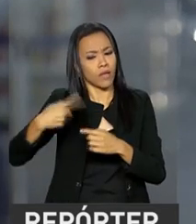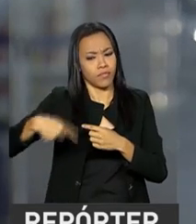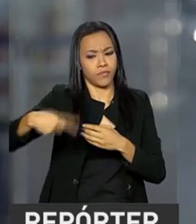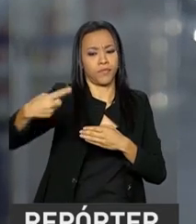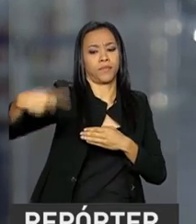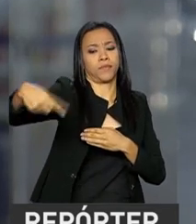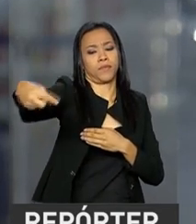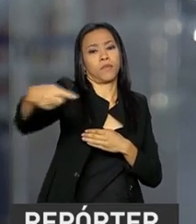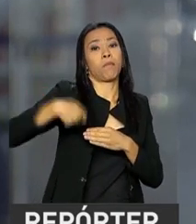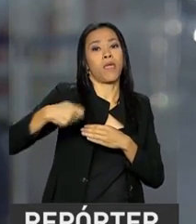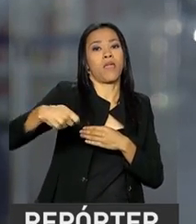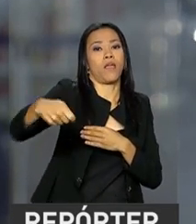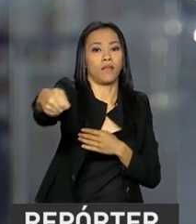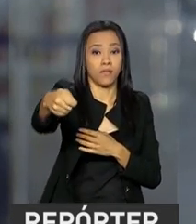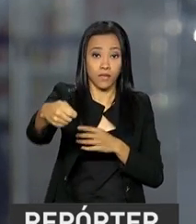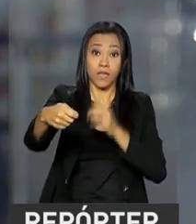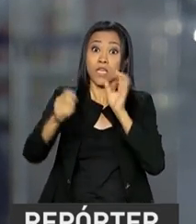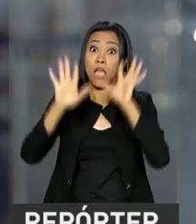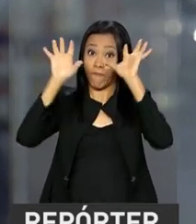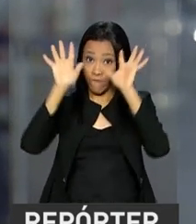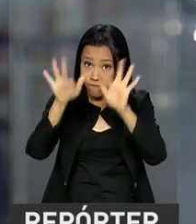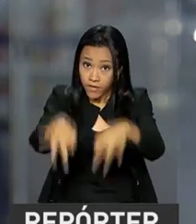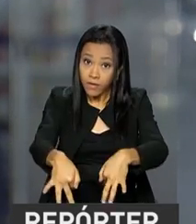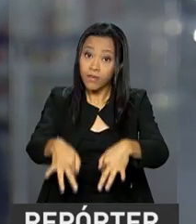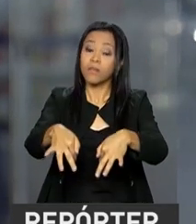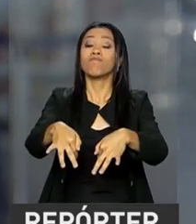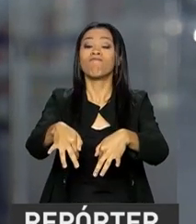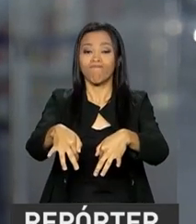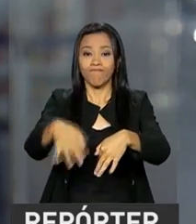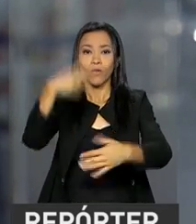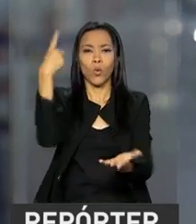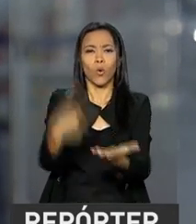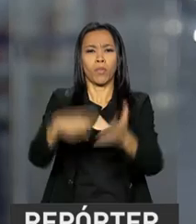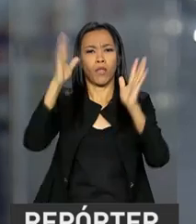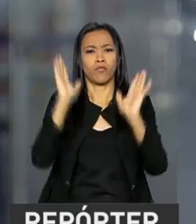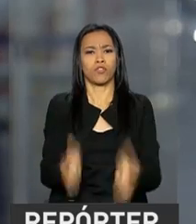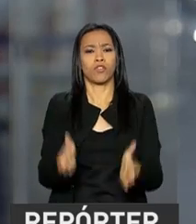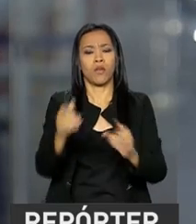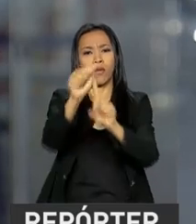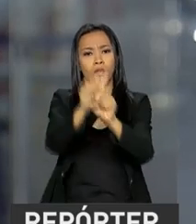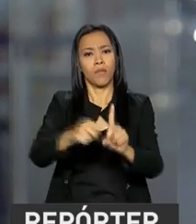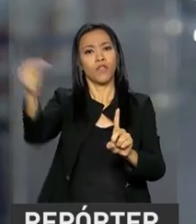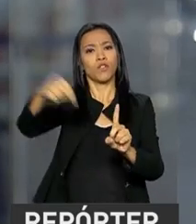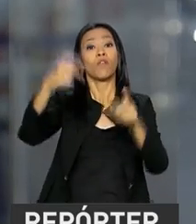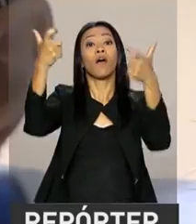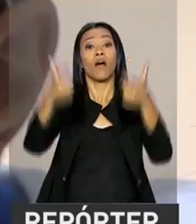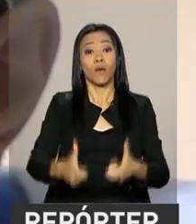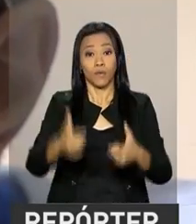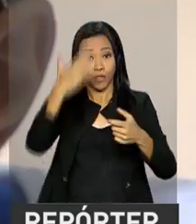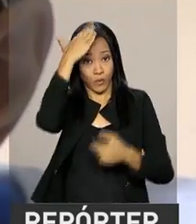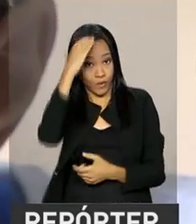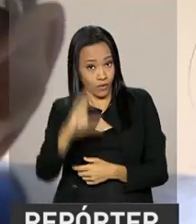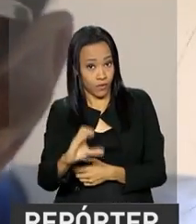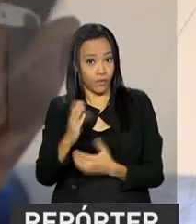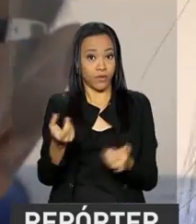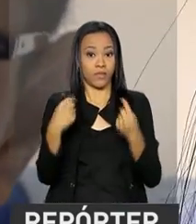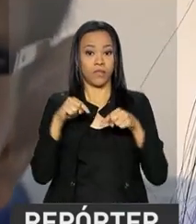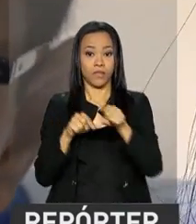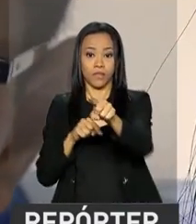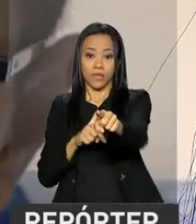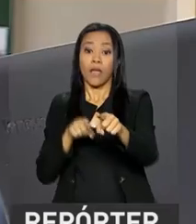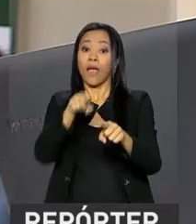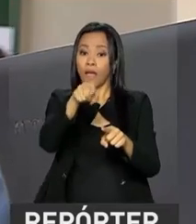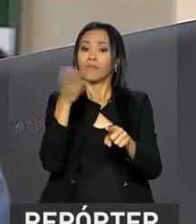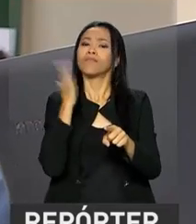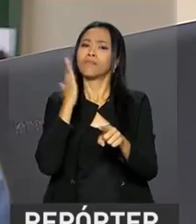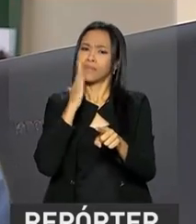dos próximos meses e a grande final nacional está marcada para novembro em Curitiba. A Gabriela já